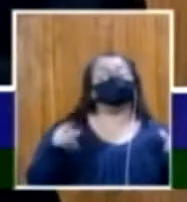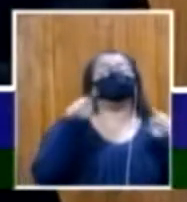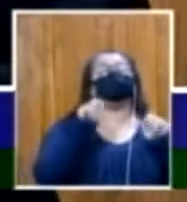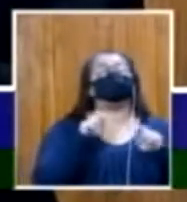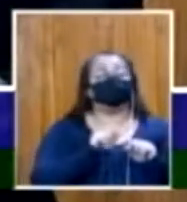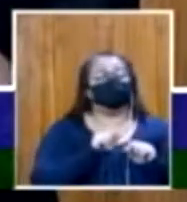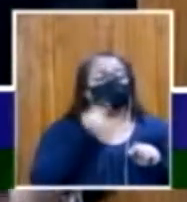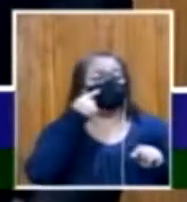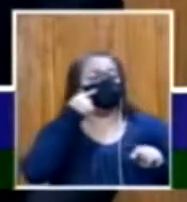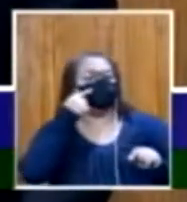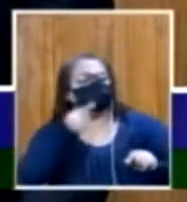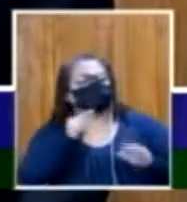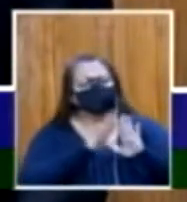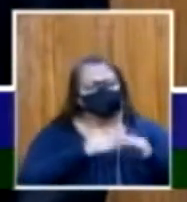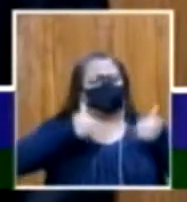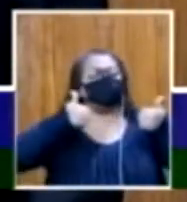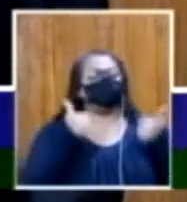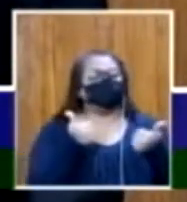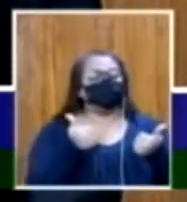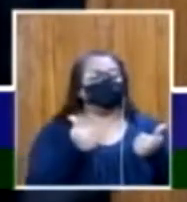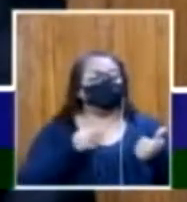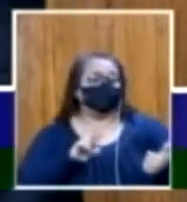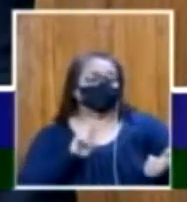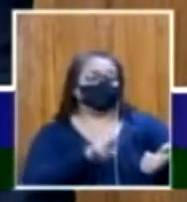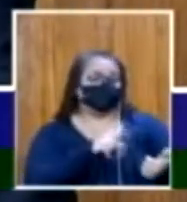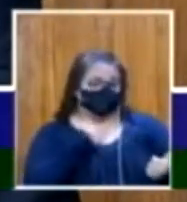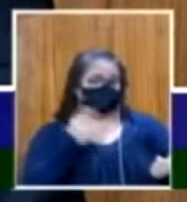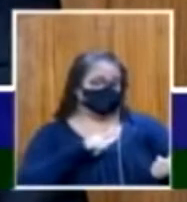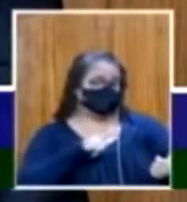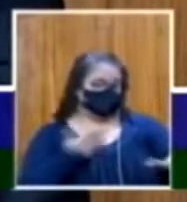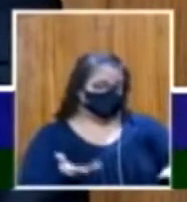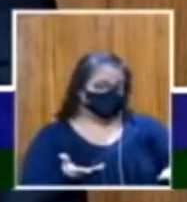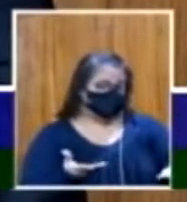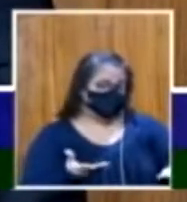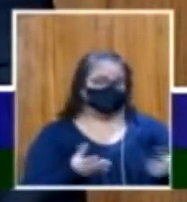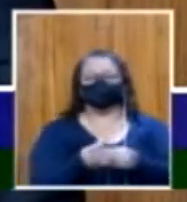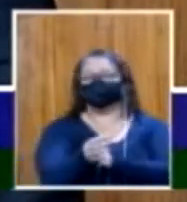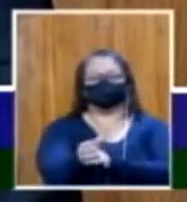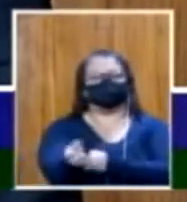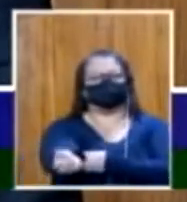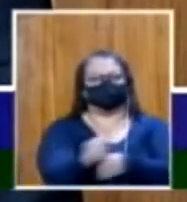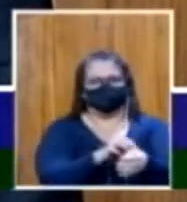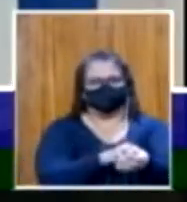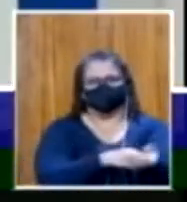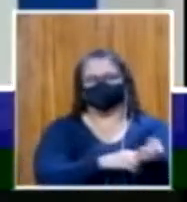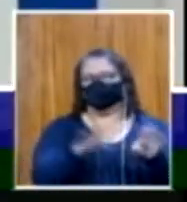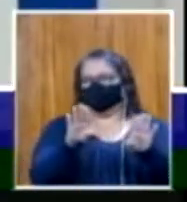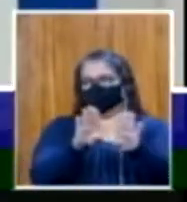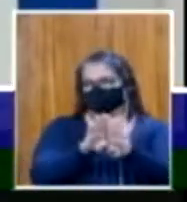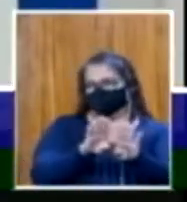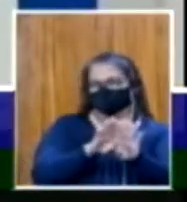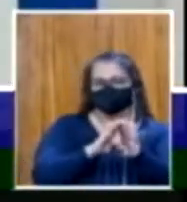para enxergar qual a melhor solução que nós temos. Tá? Pode passar, por favor. E aí, já